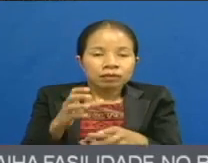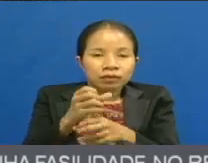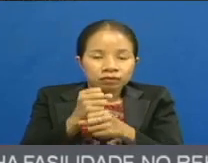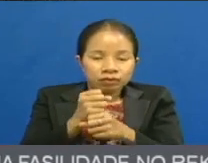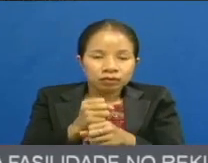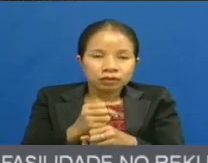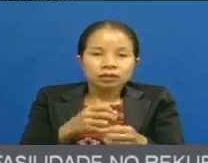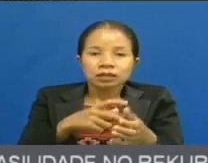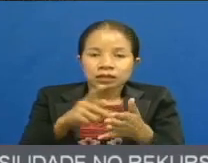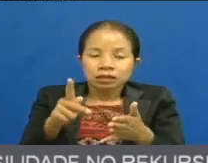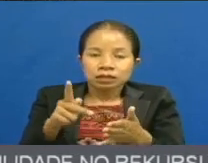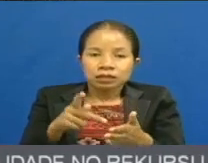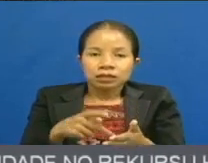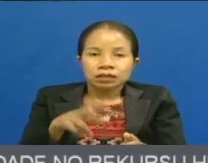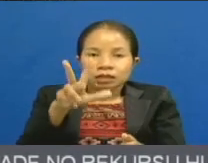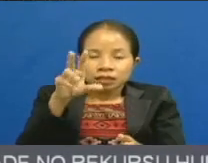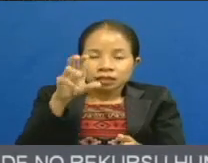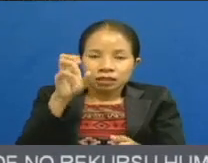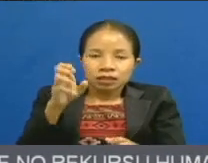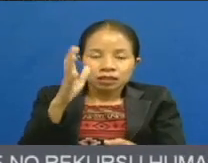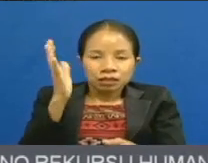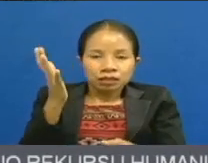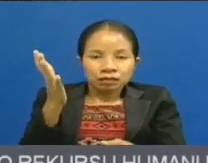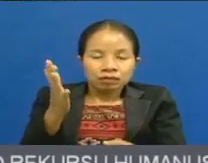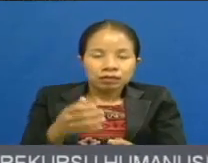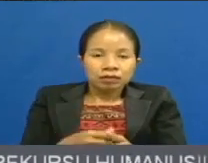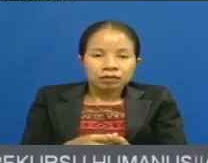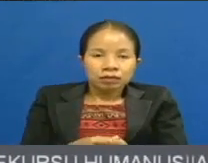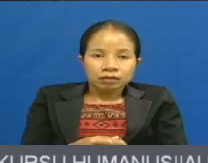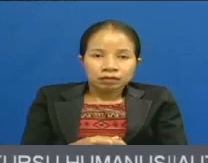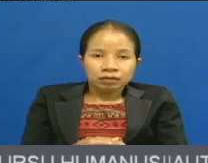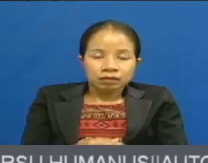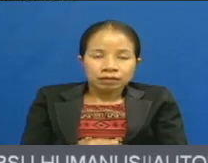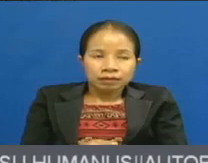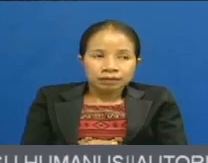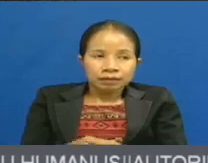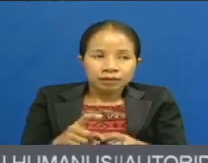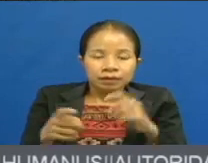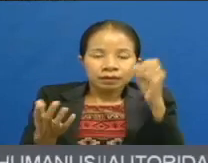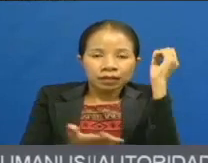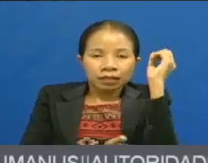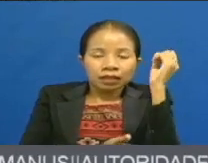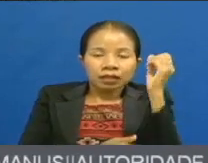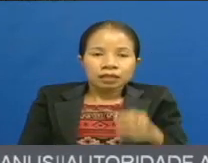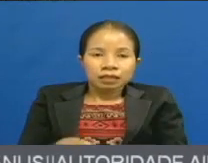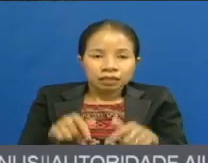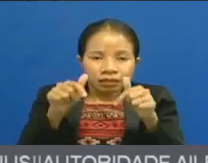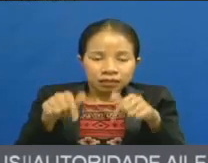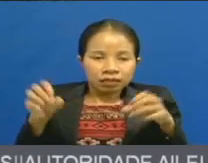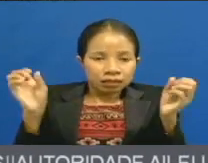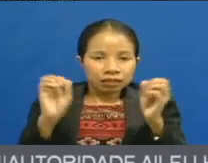sira seselu ba 350 kada kubik mai be ai ne be amitahan ya nene la